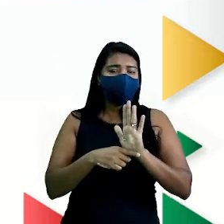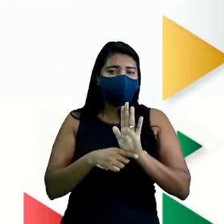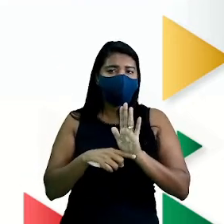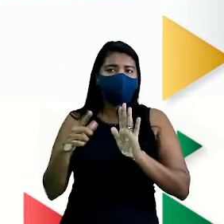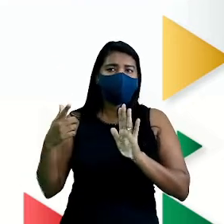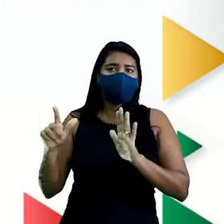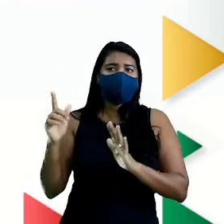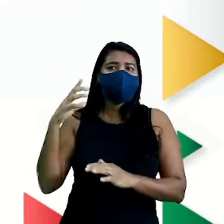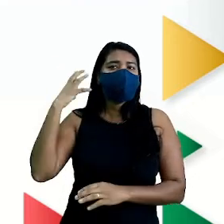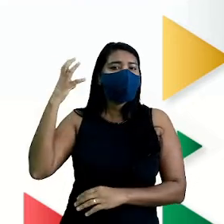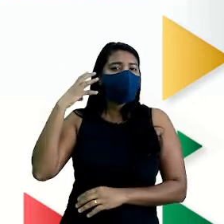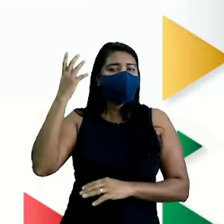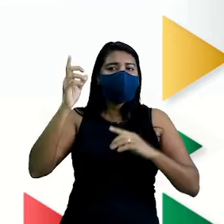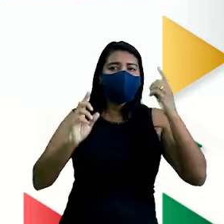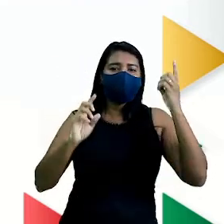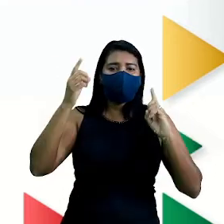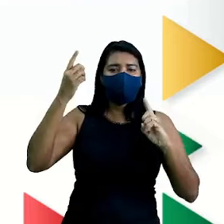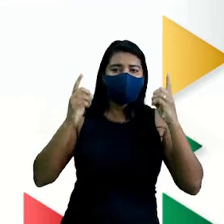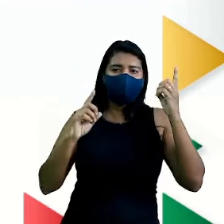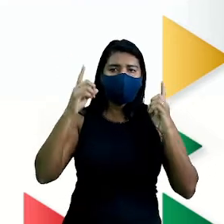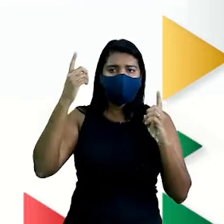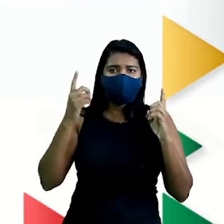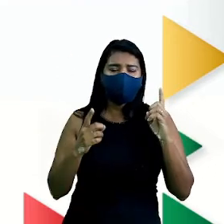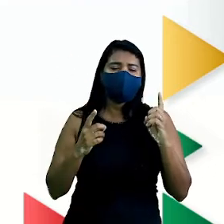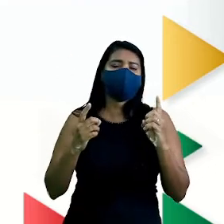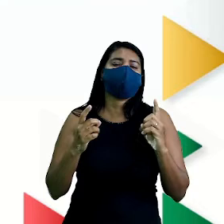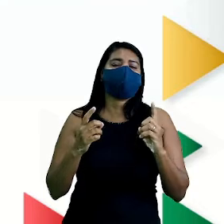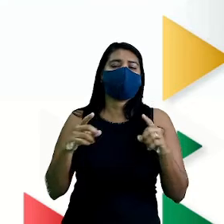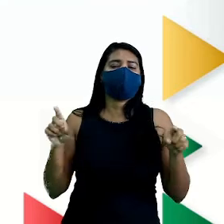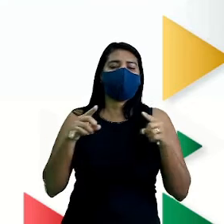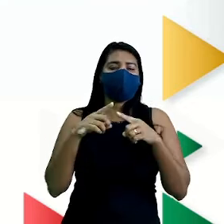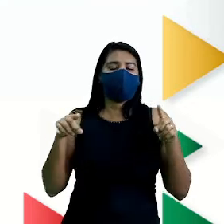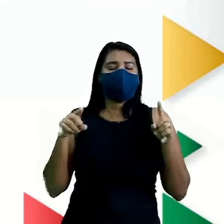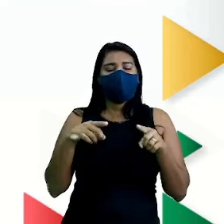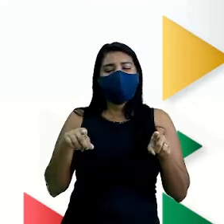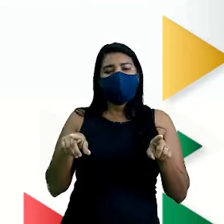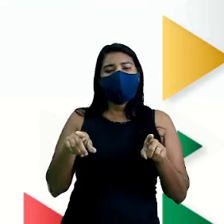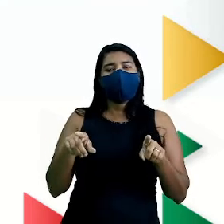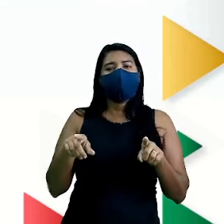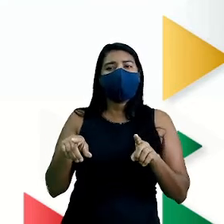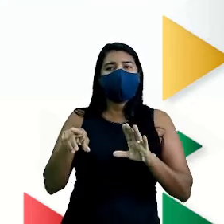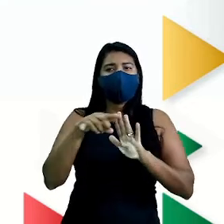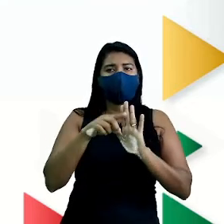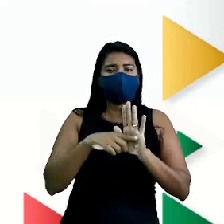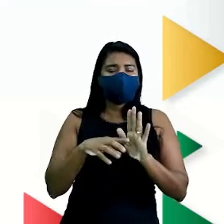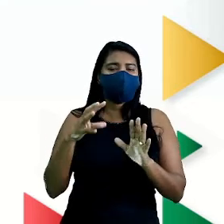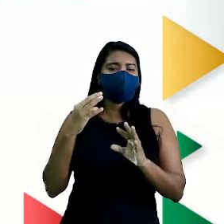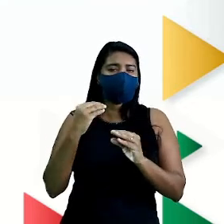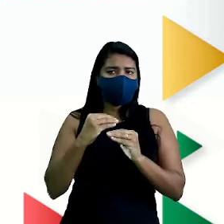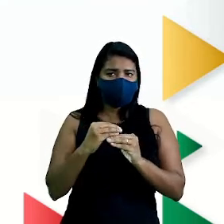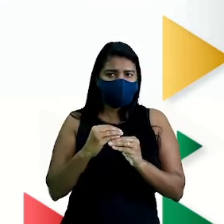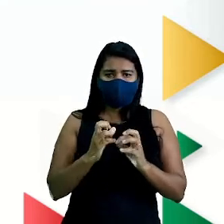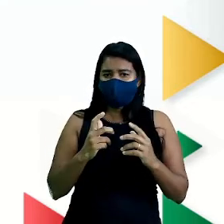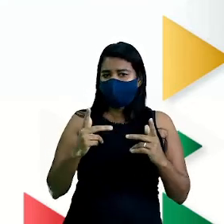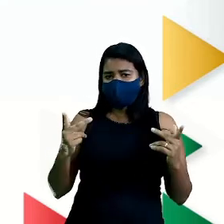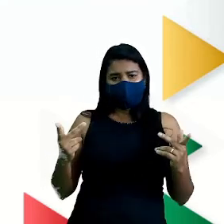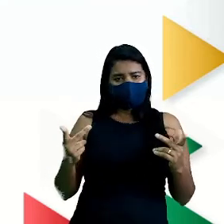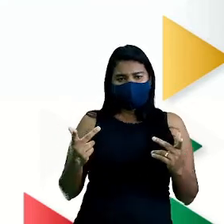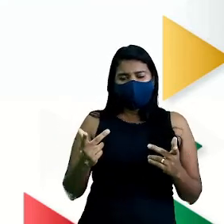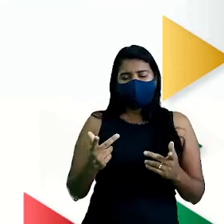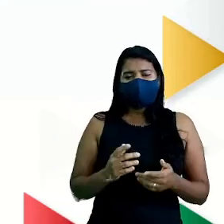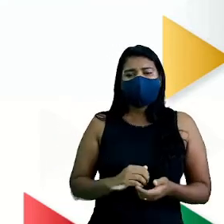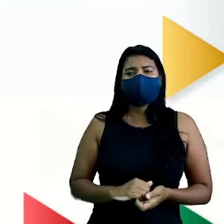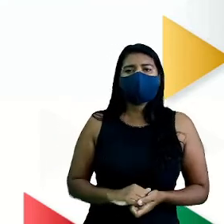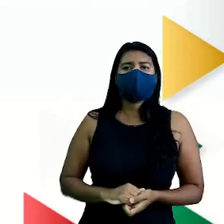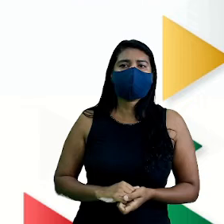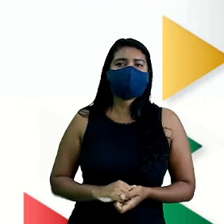né, as músicas carnavalescas com uma atenção especial no frevo. Então, assim, né, que a gente sabe que na programação de rádio vai ter vários artistas,